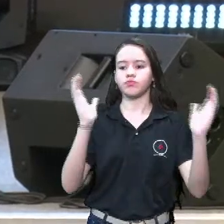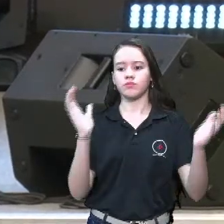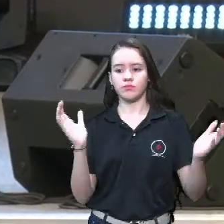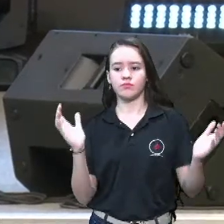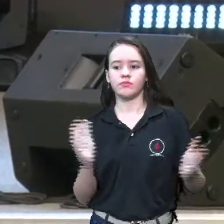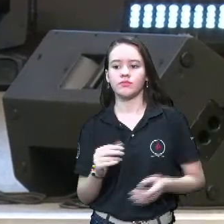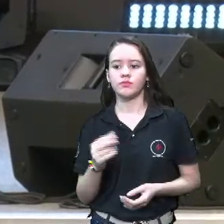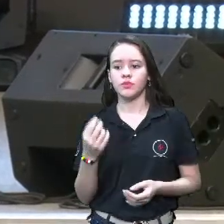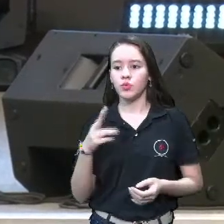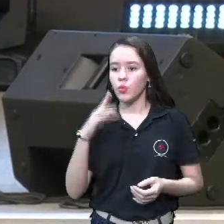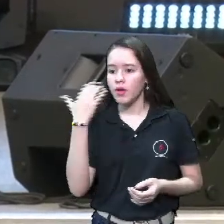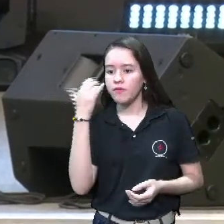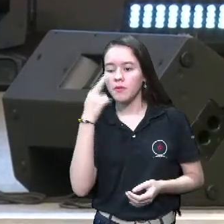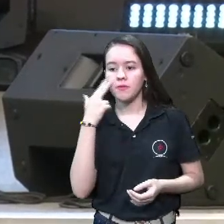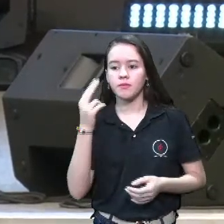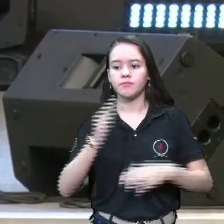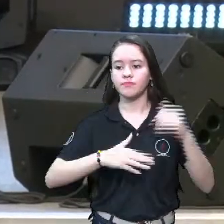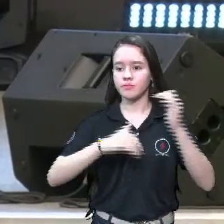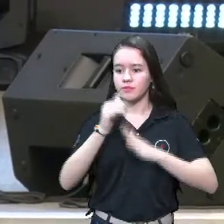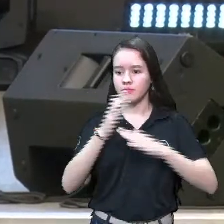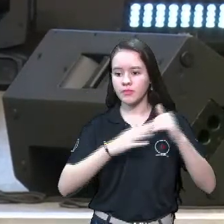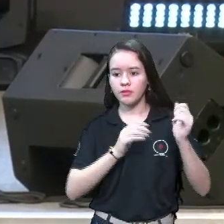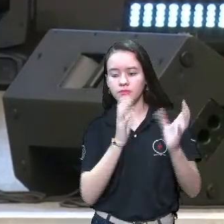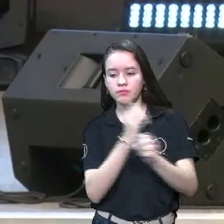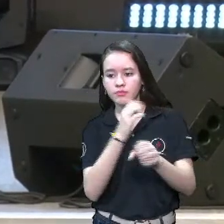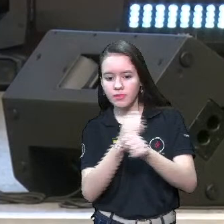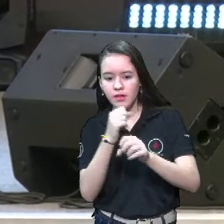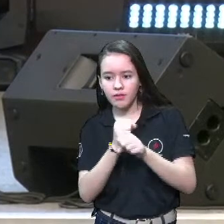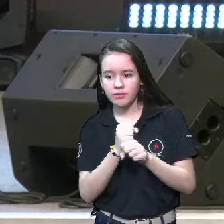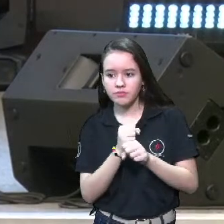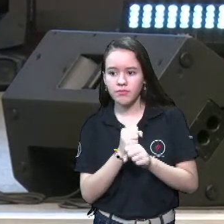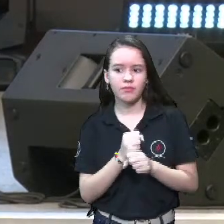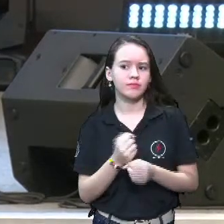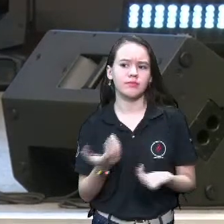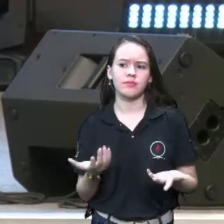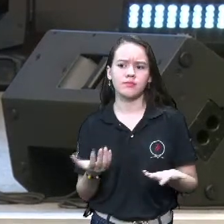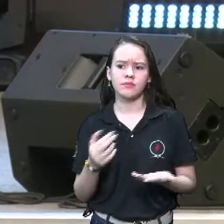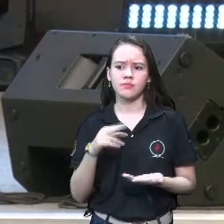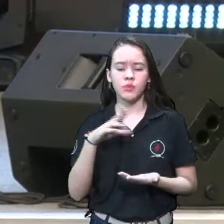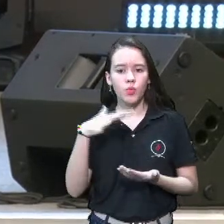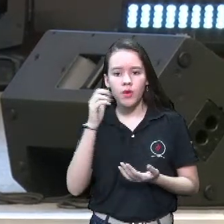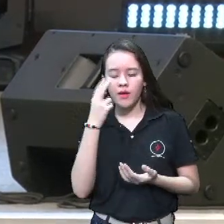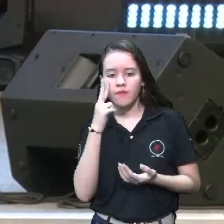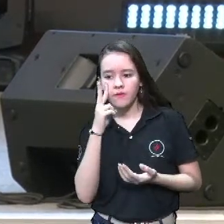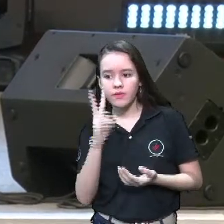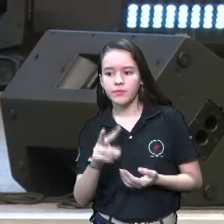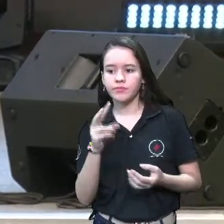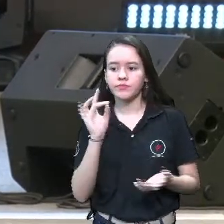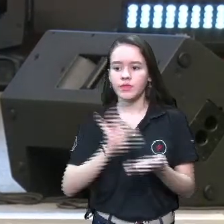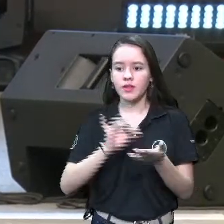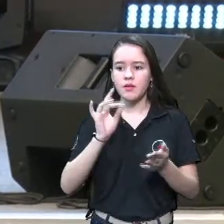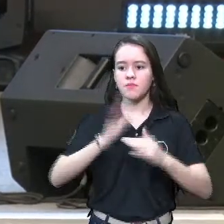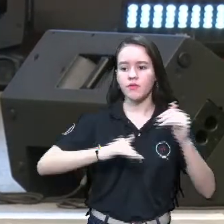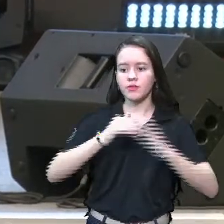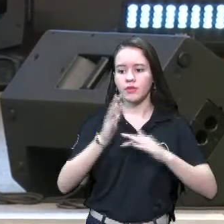pegaram. Eu nunca vi isso. Como assim? Porque eu nunca vi pescador de verdade, profissional, dizer, peguei 5 peixes, porque os peixes que são